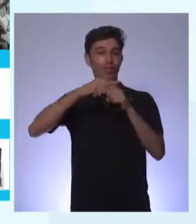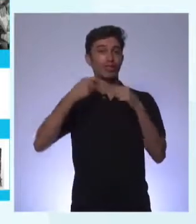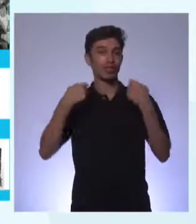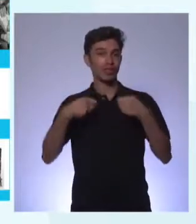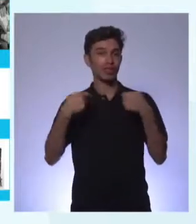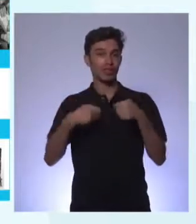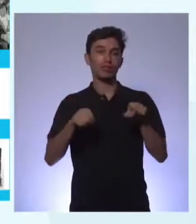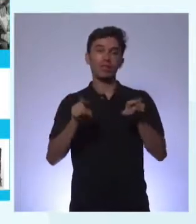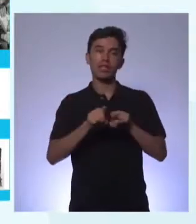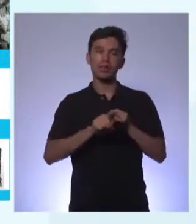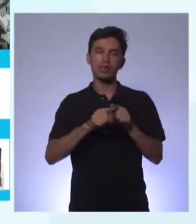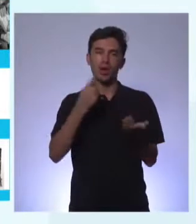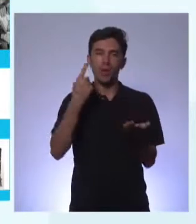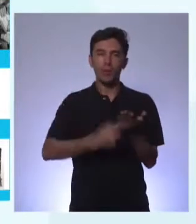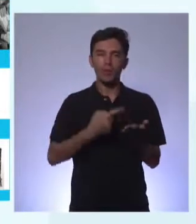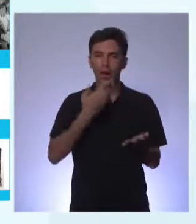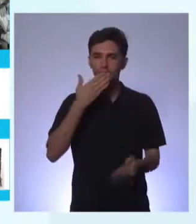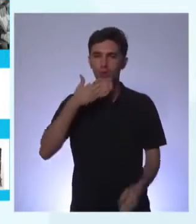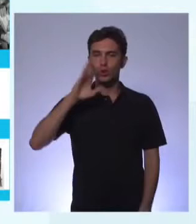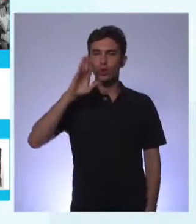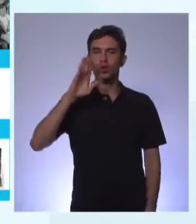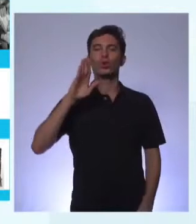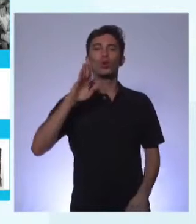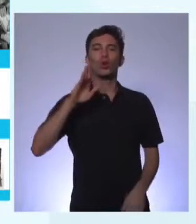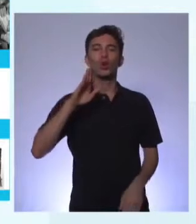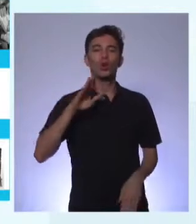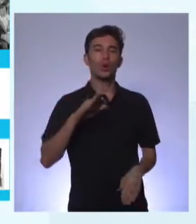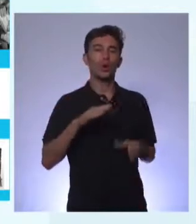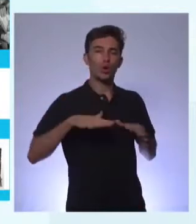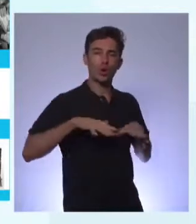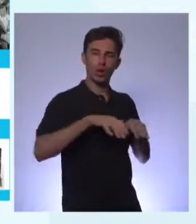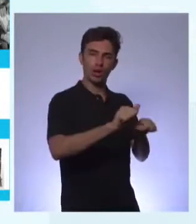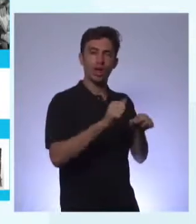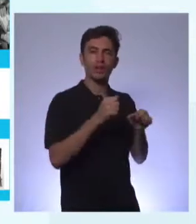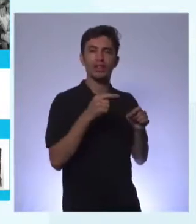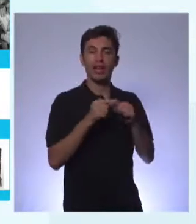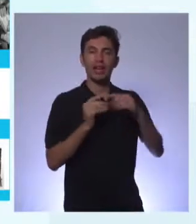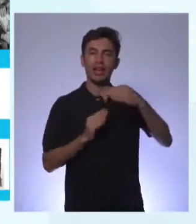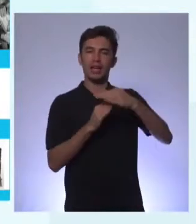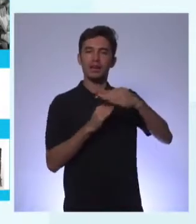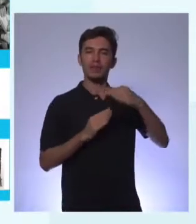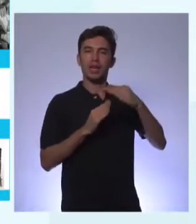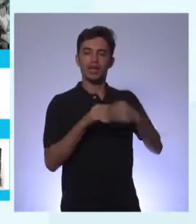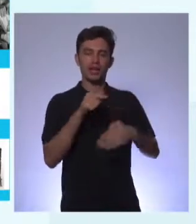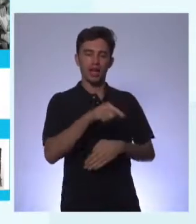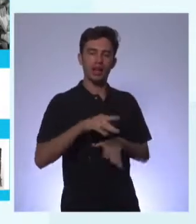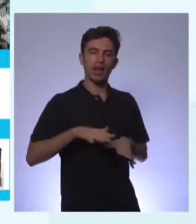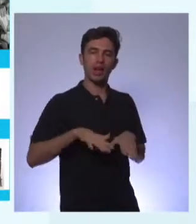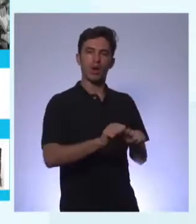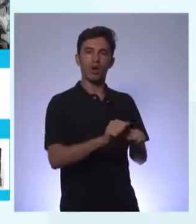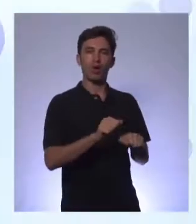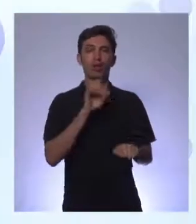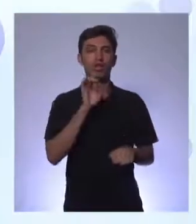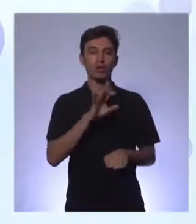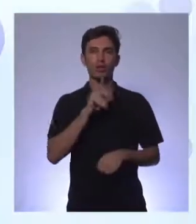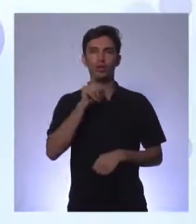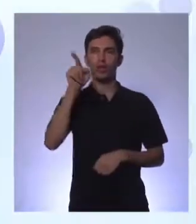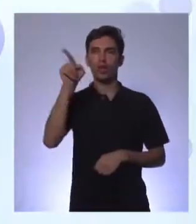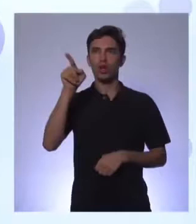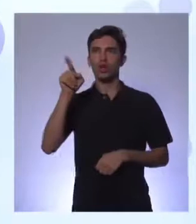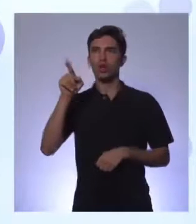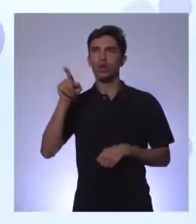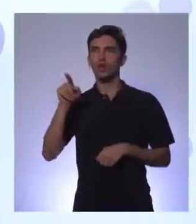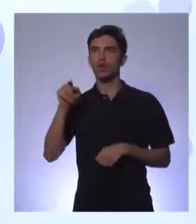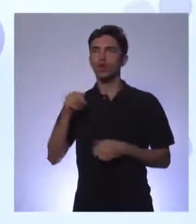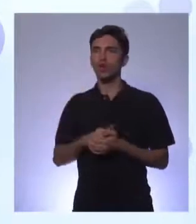e o pacto colonial, que limita o comércio da colônia somente com a